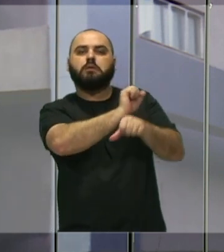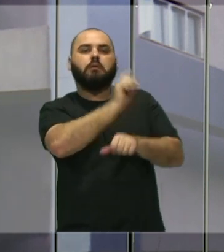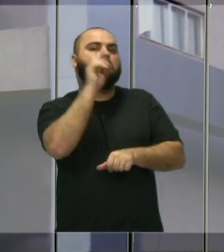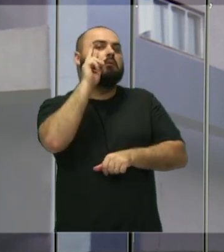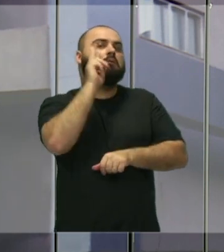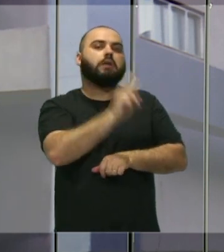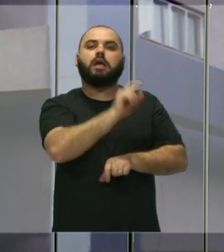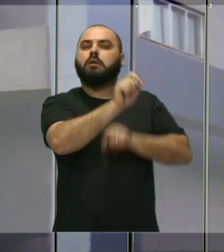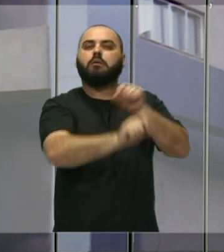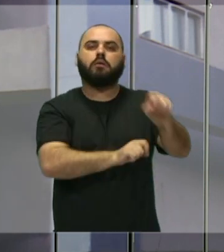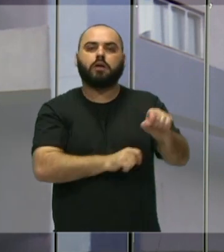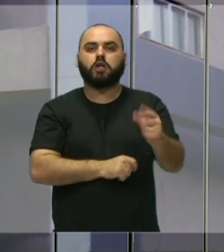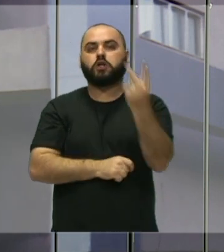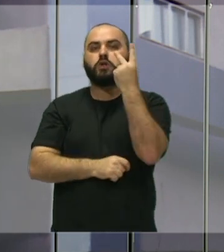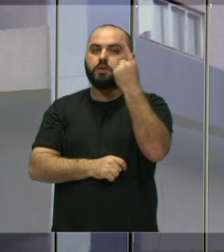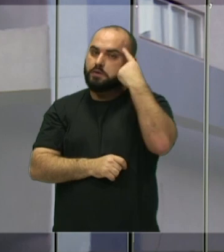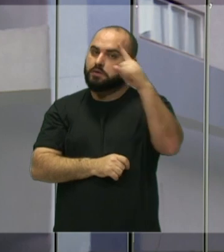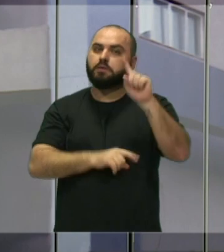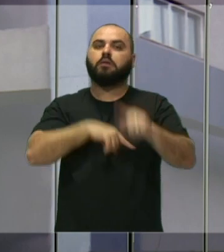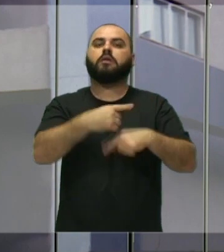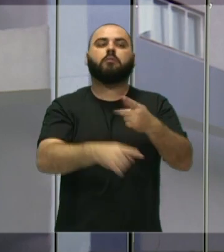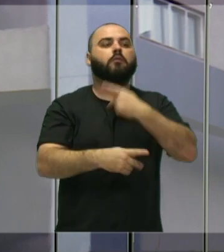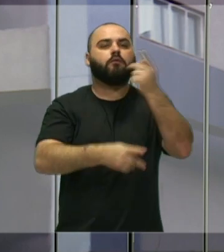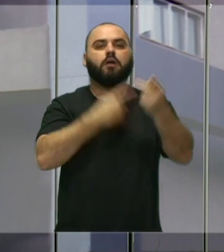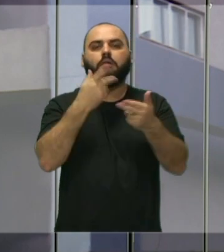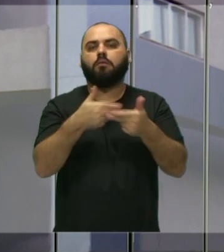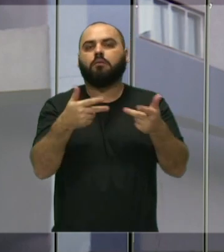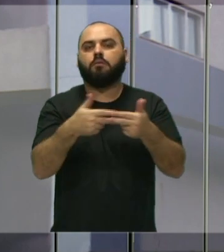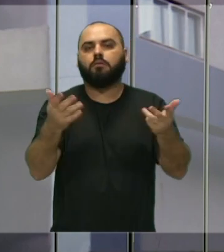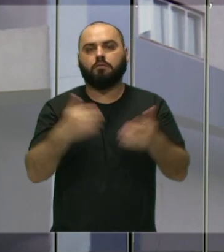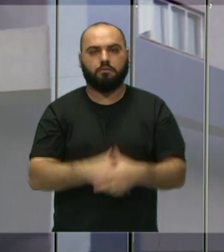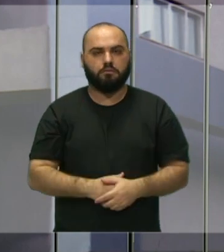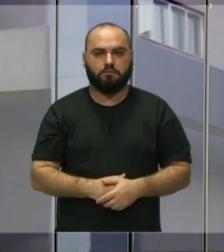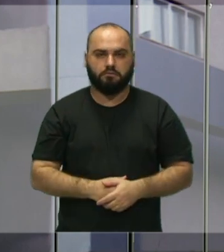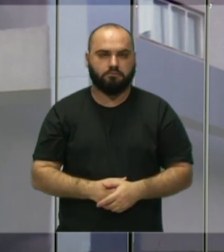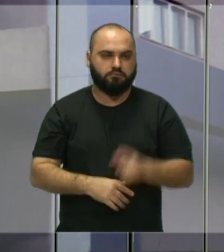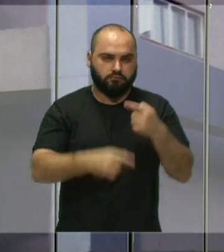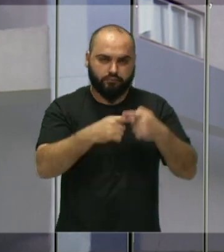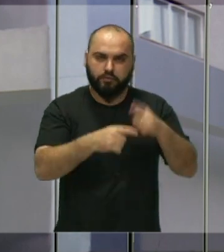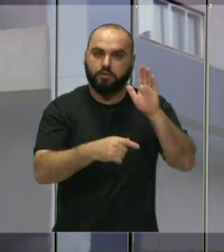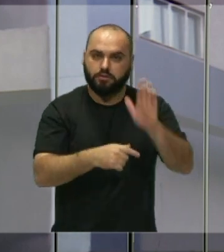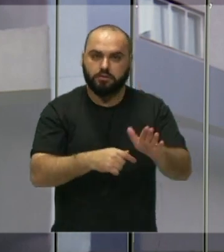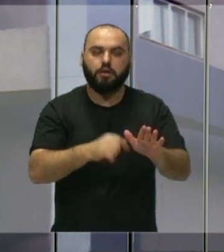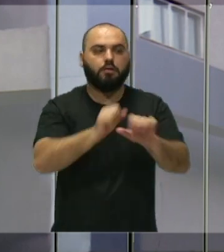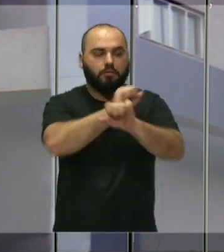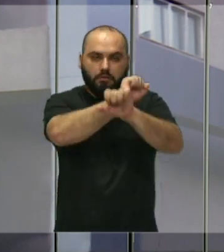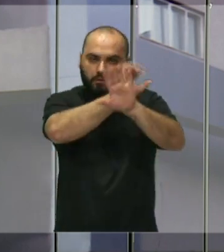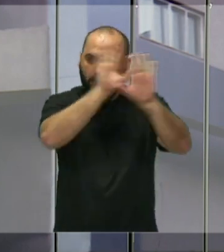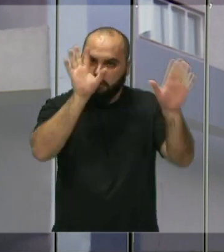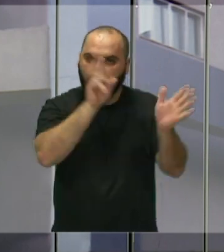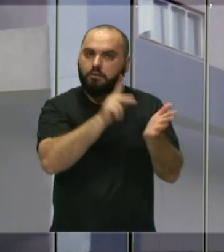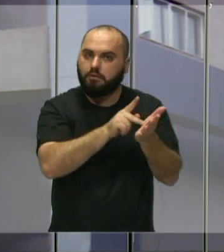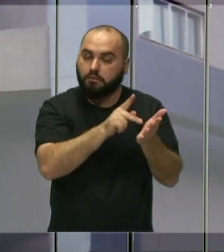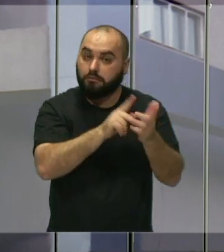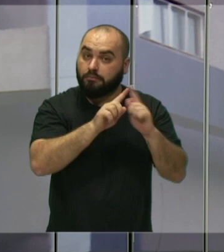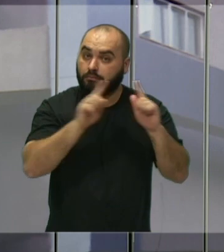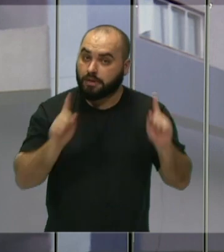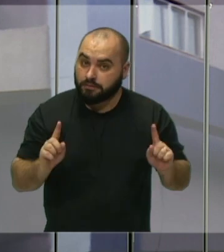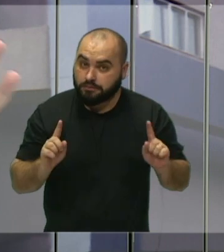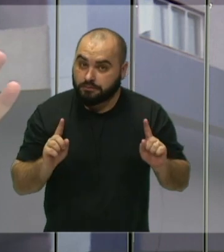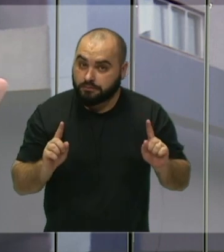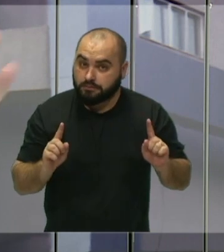dar para 2 dias depois se manifestar, né, sendo que já estava claro o caso. Porém,